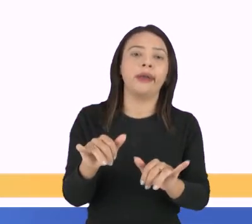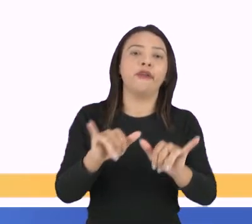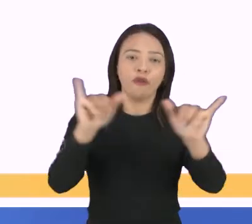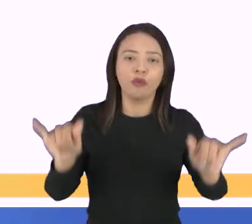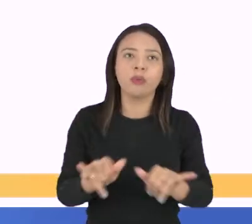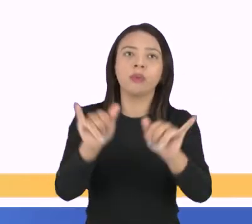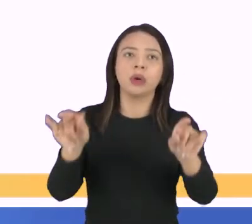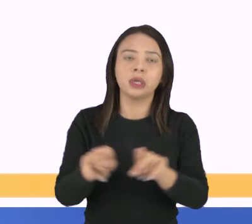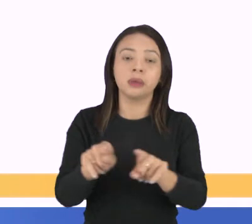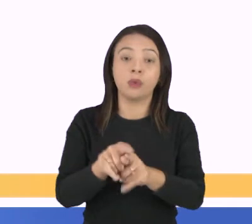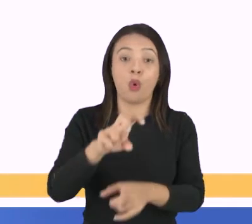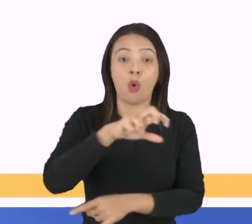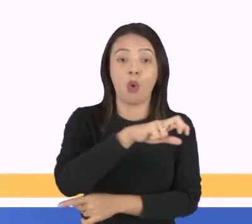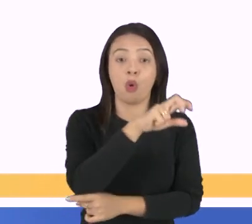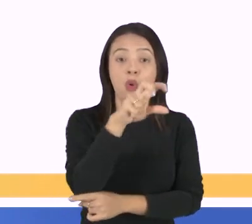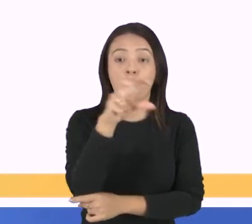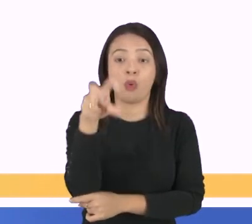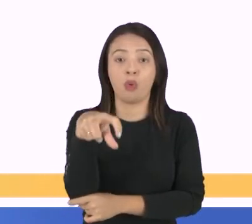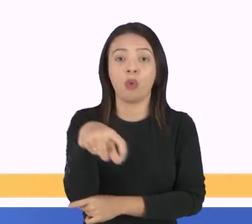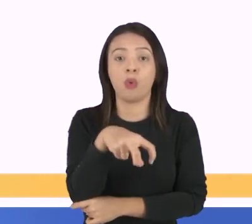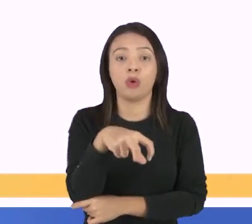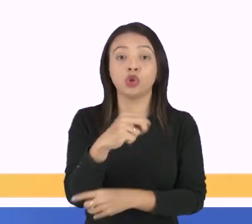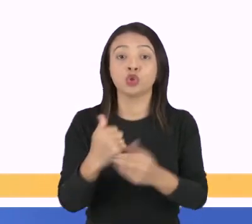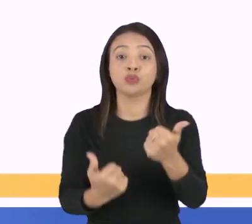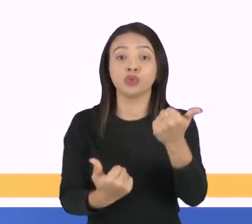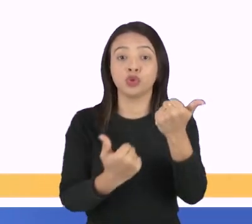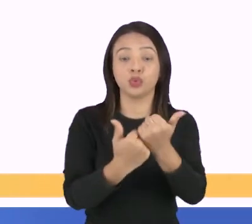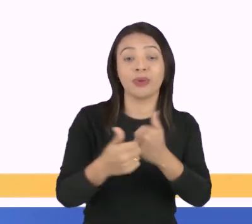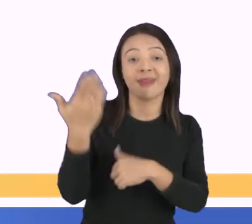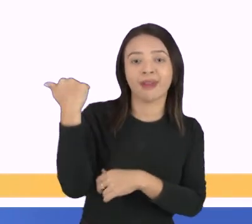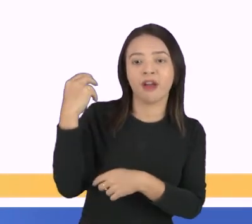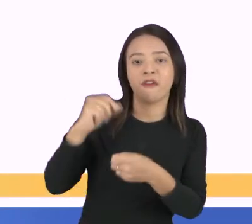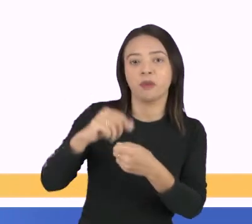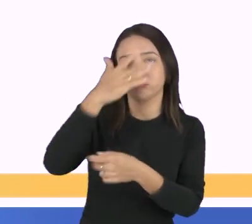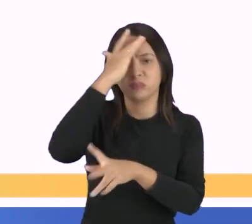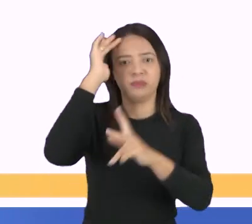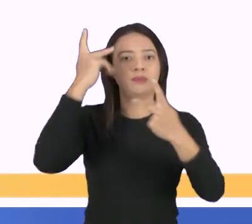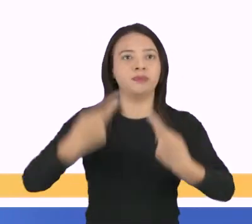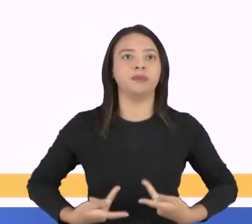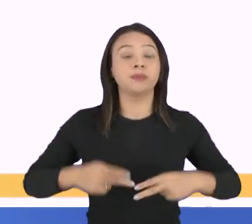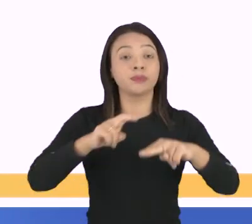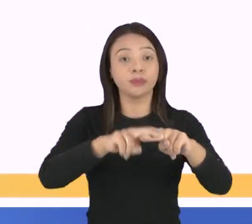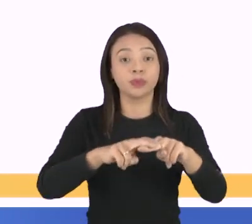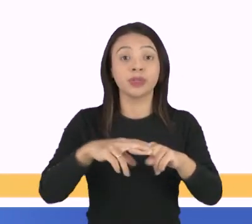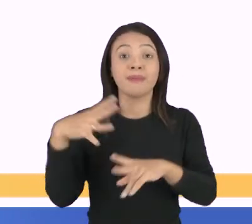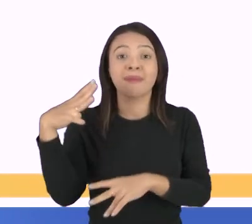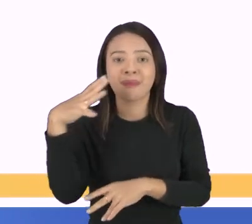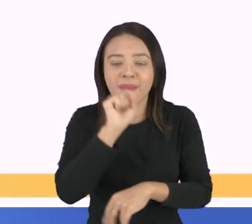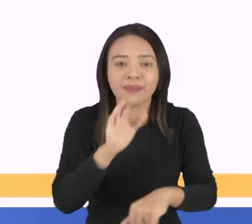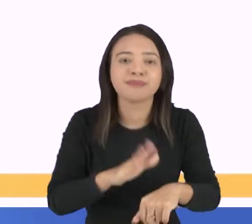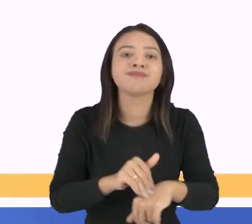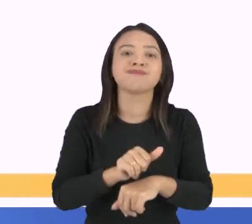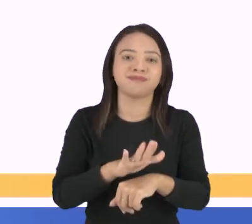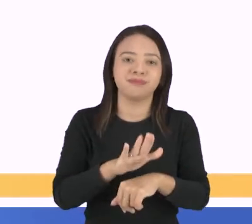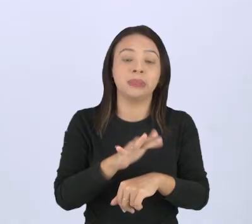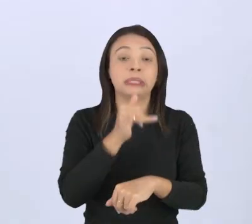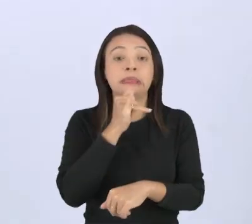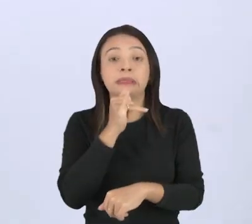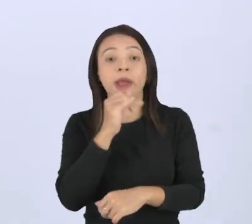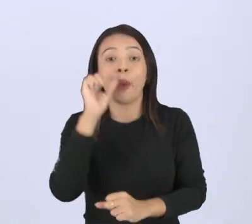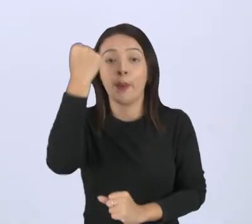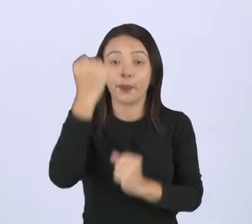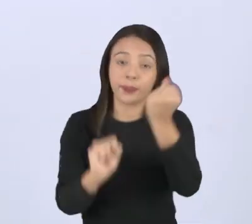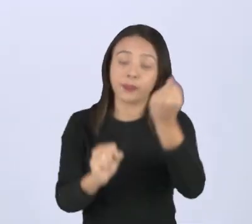máquinas substituem funções exercidas pelos trabalhadores e, portanto, a aceleração do processo de fabricação, como é o caso da